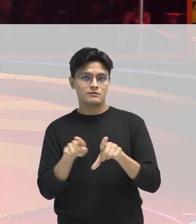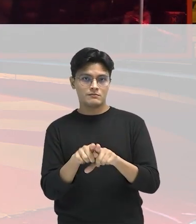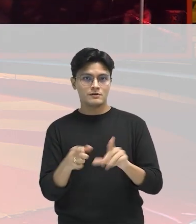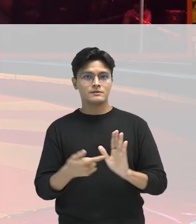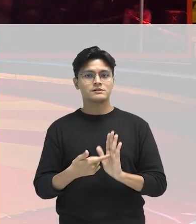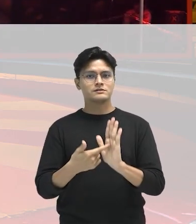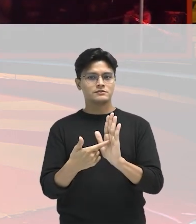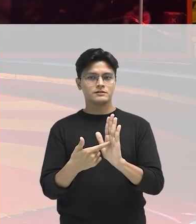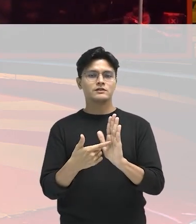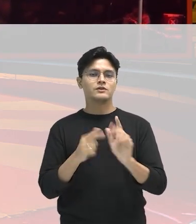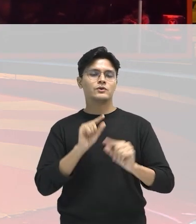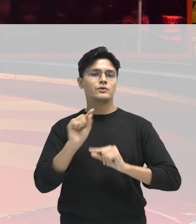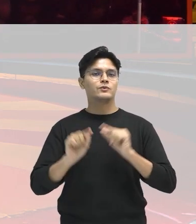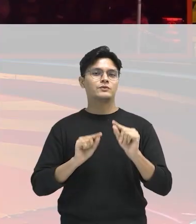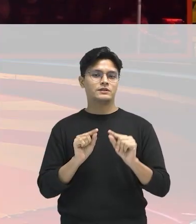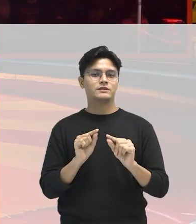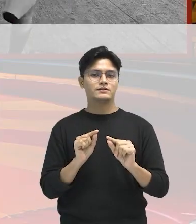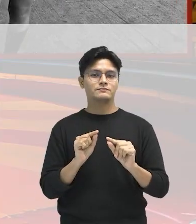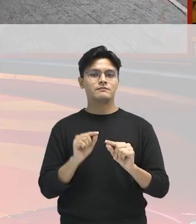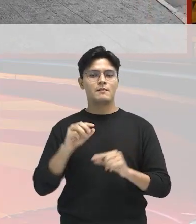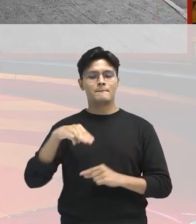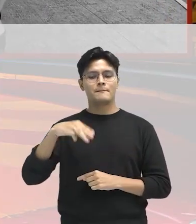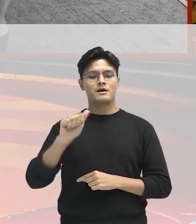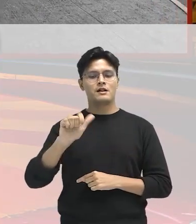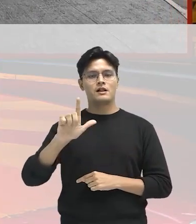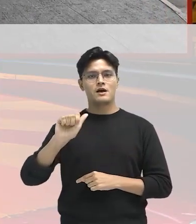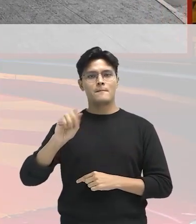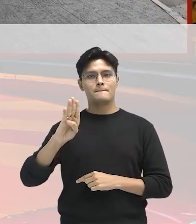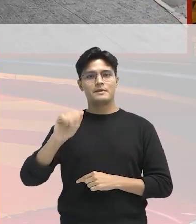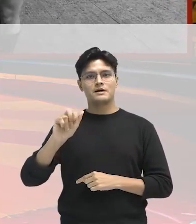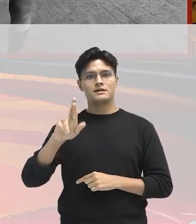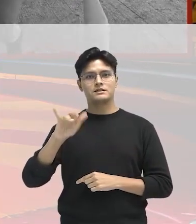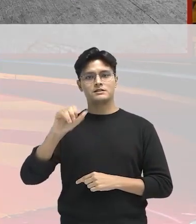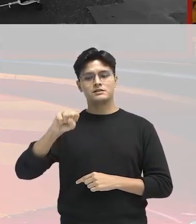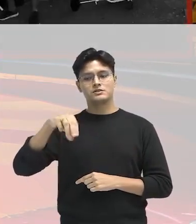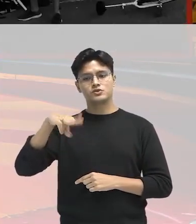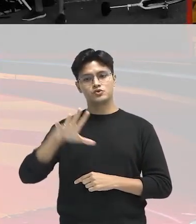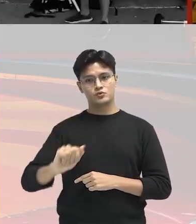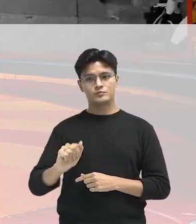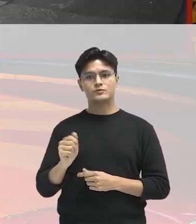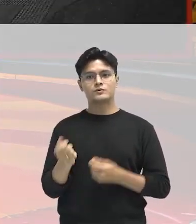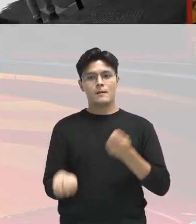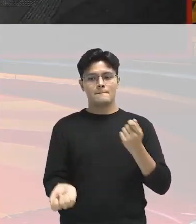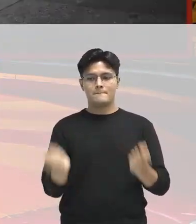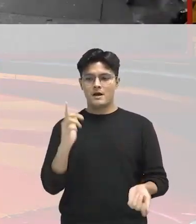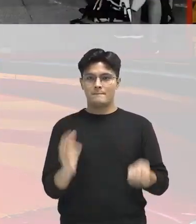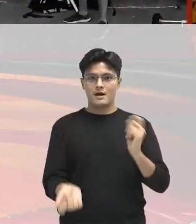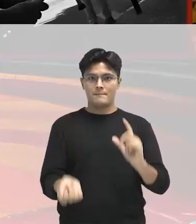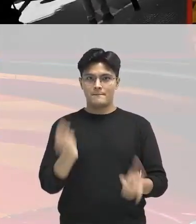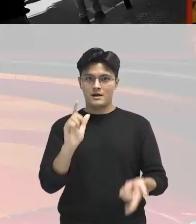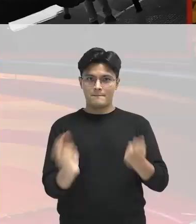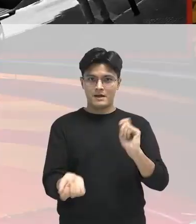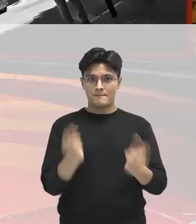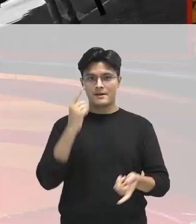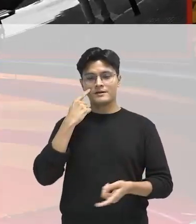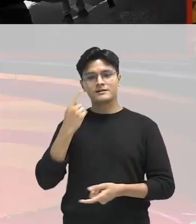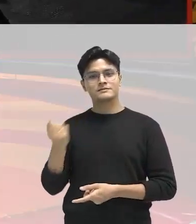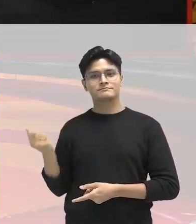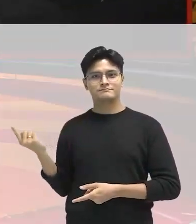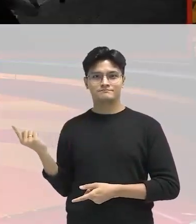atividade que eu quero apresentar para vocês agora é o malabarismo, né? Que é o que é realizado pelos